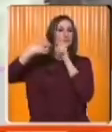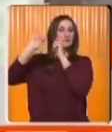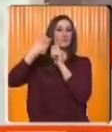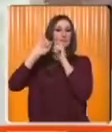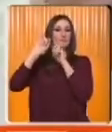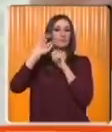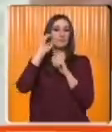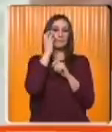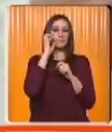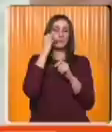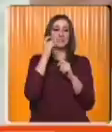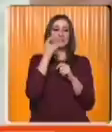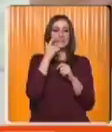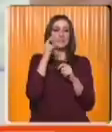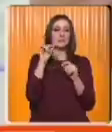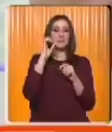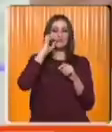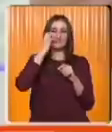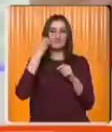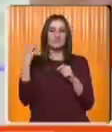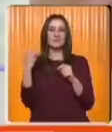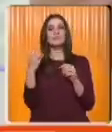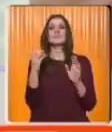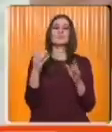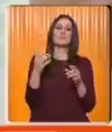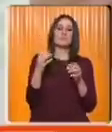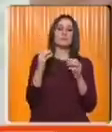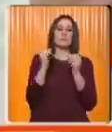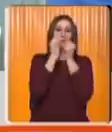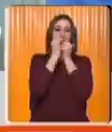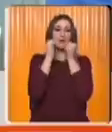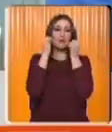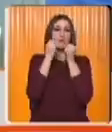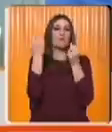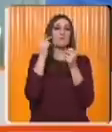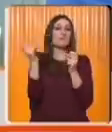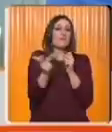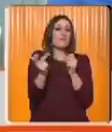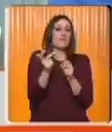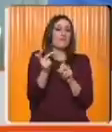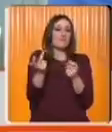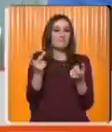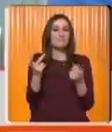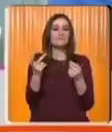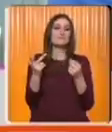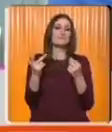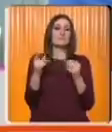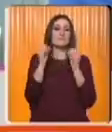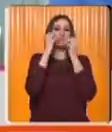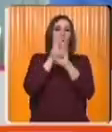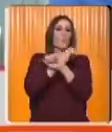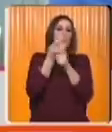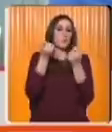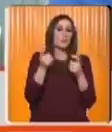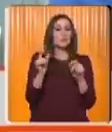quistos e os dentes, não só temos uma maxila que já por si é frágil e muito limitada em termos de volume de